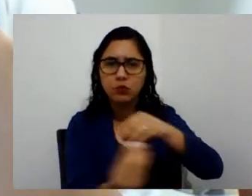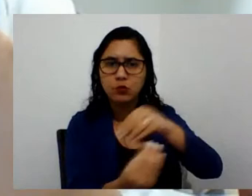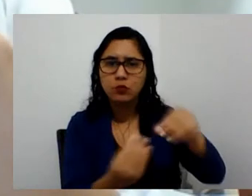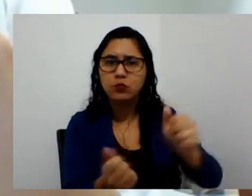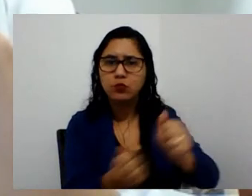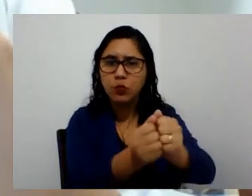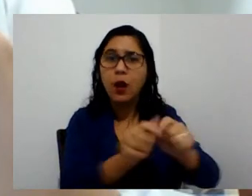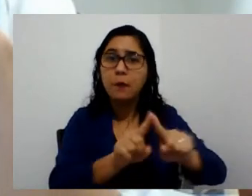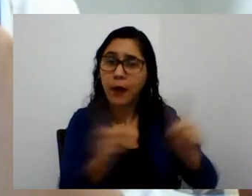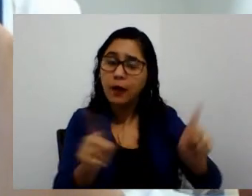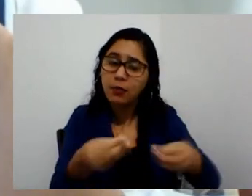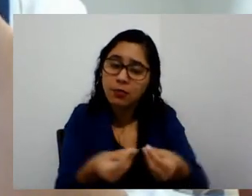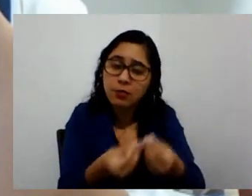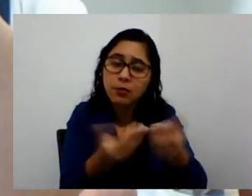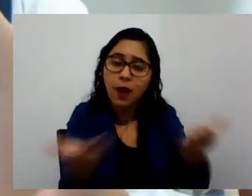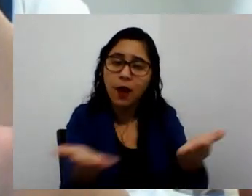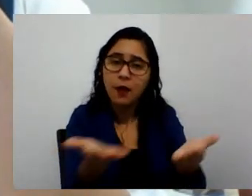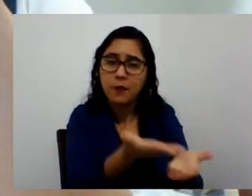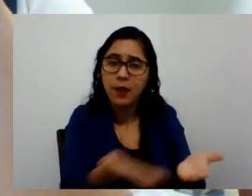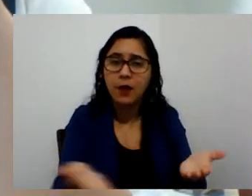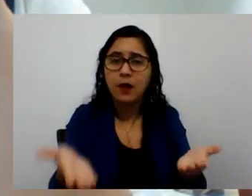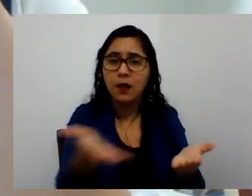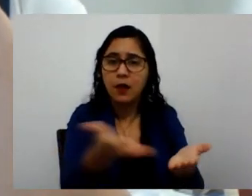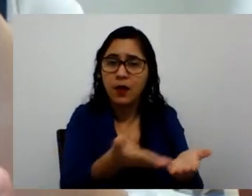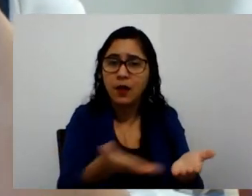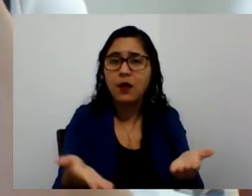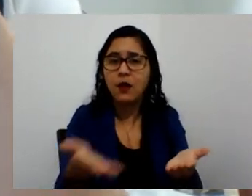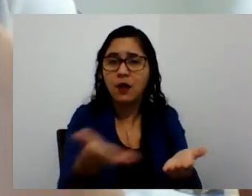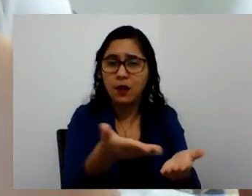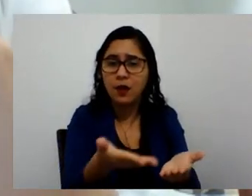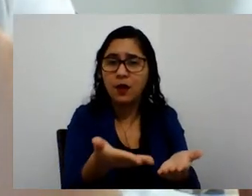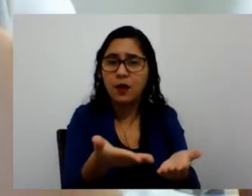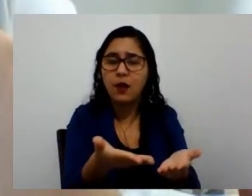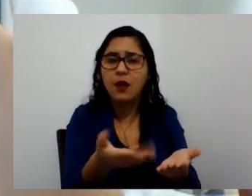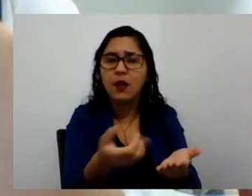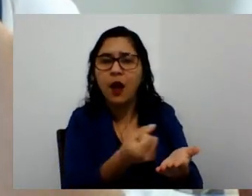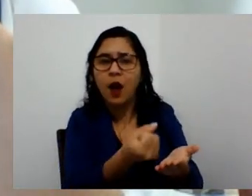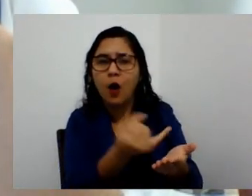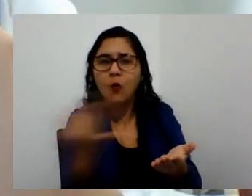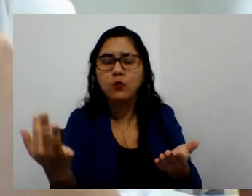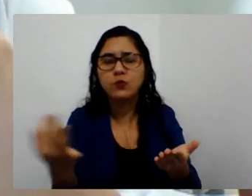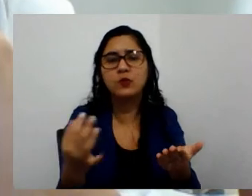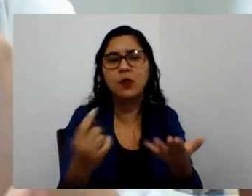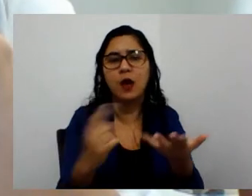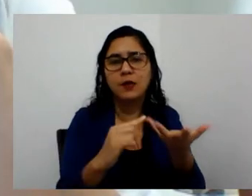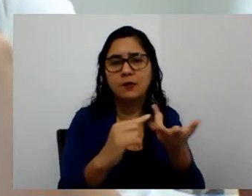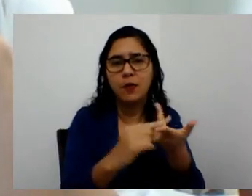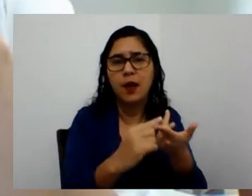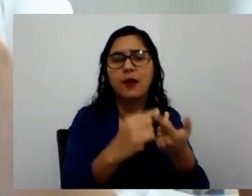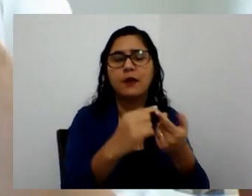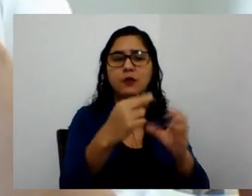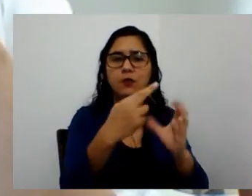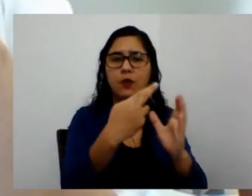dar condições em aspectos que alguns relatórios das próprias áreas